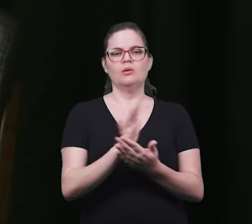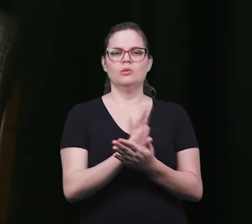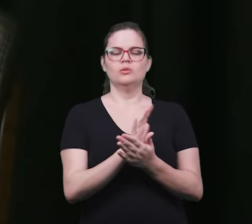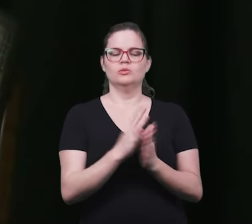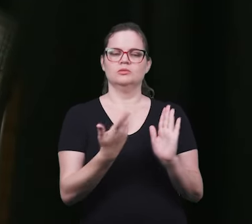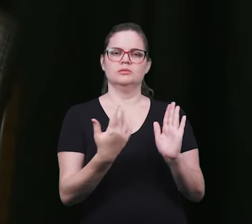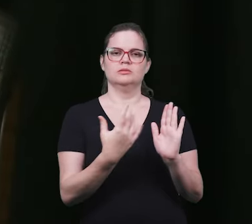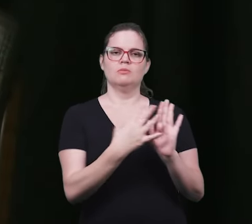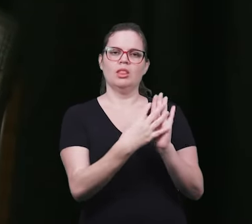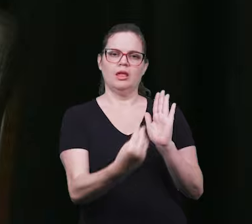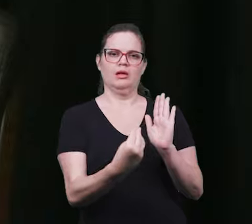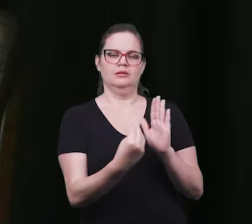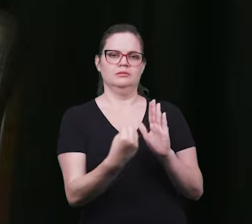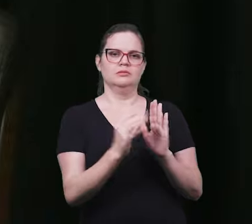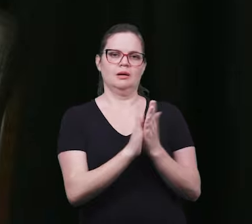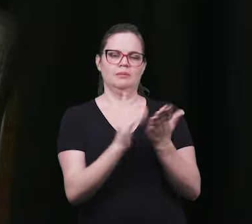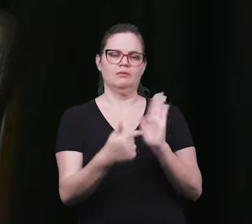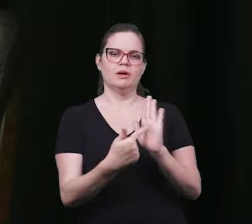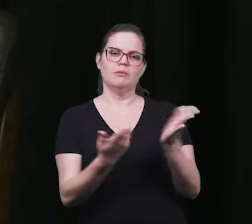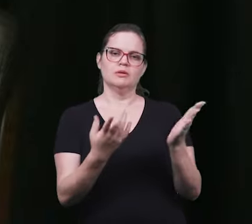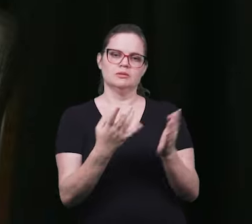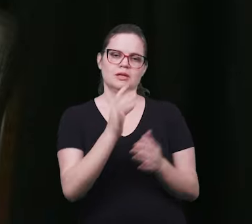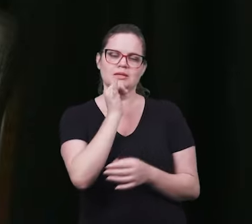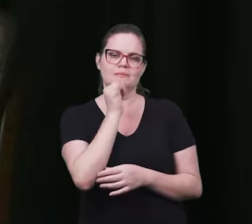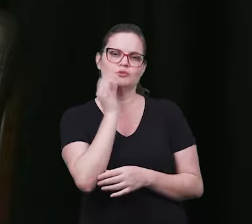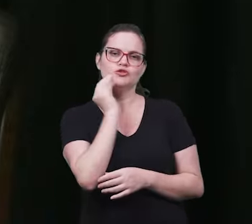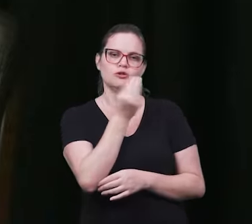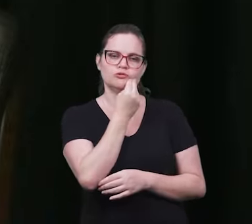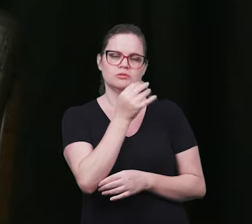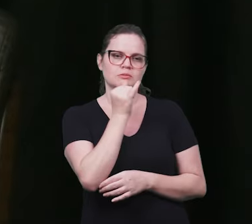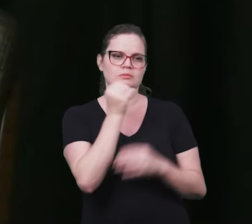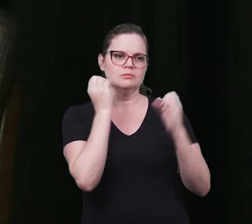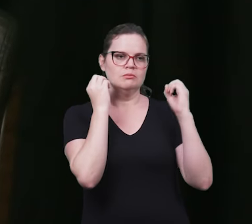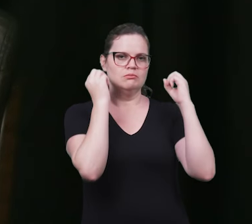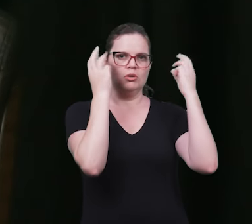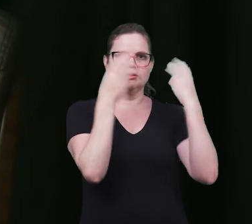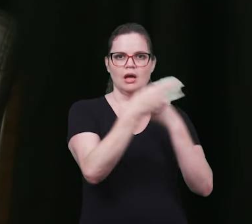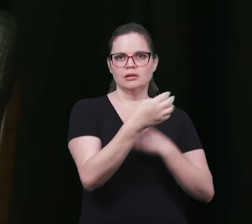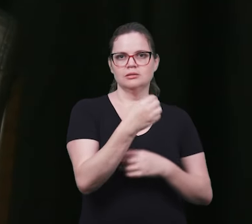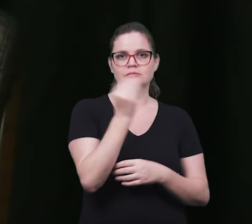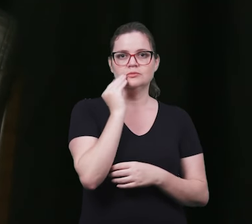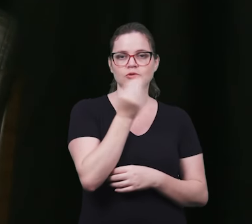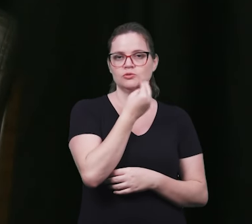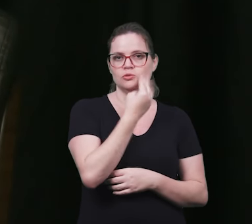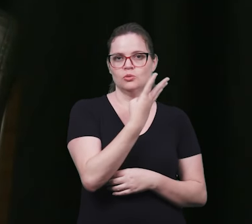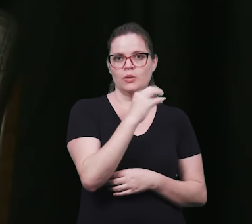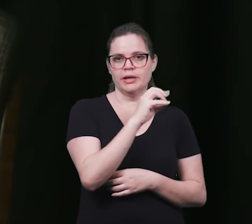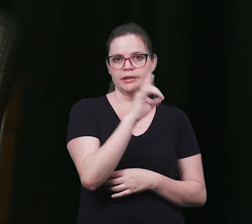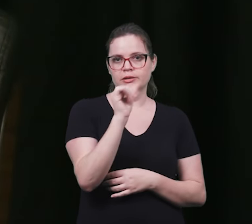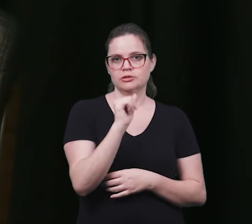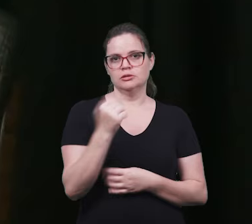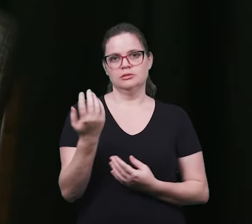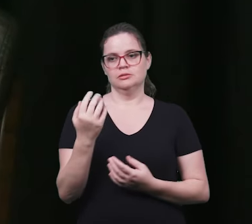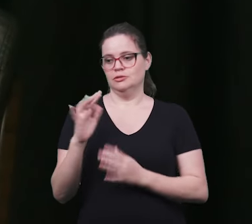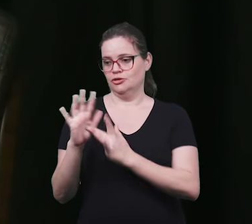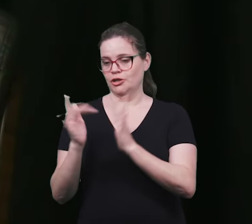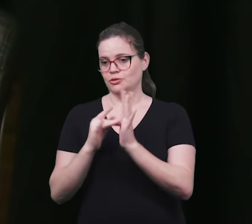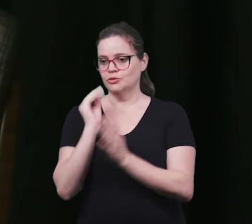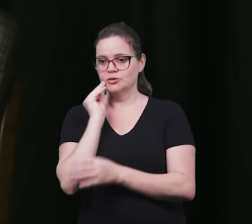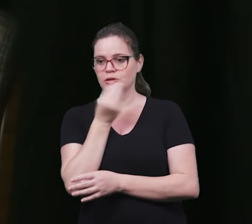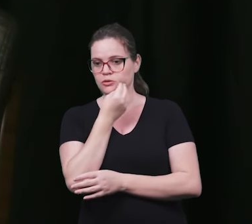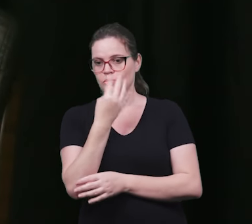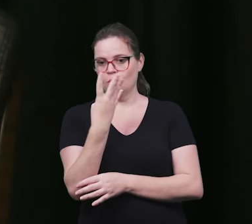experiência de jejum. Moisés jejuou 40 dias. O Senhor Jesus jejuou 40 dias. Não quer dizer que nós vamos fazer esse